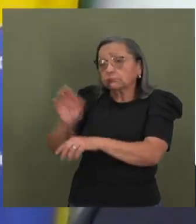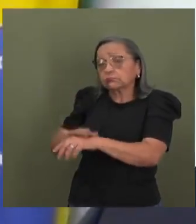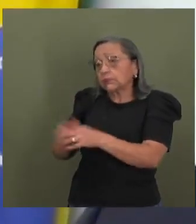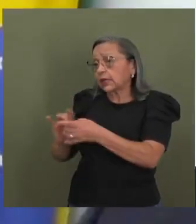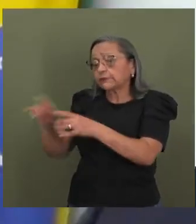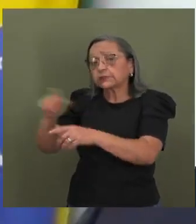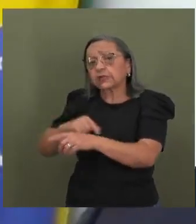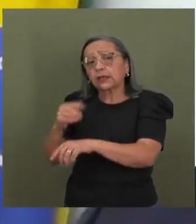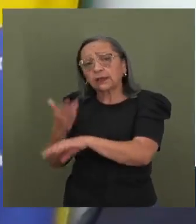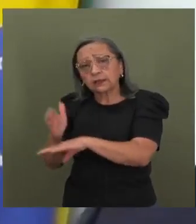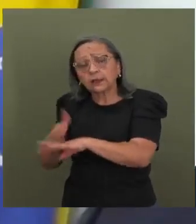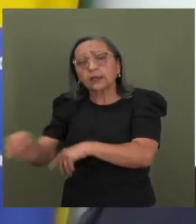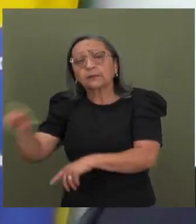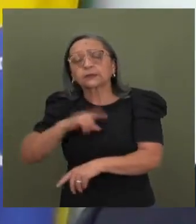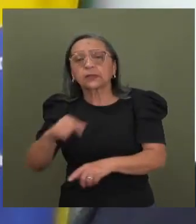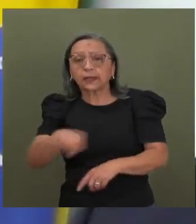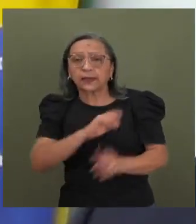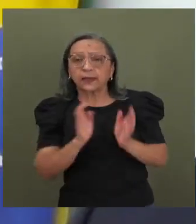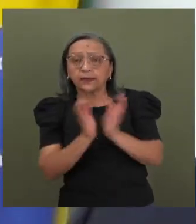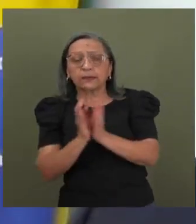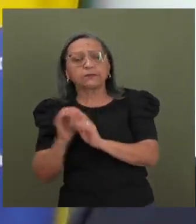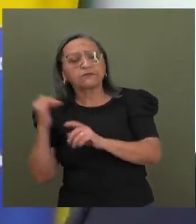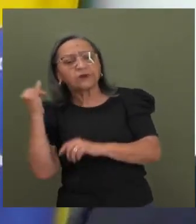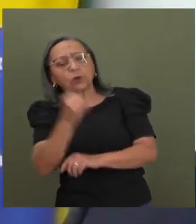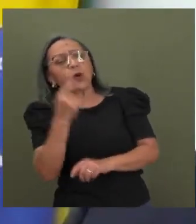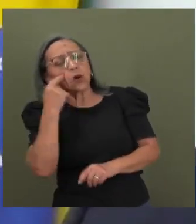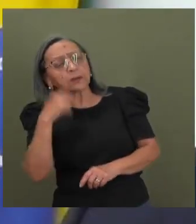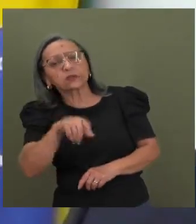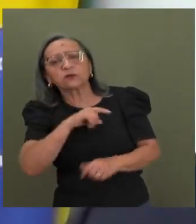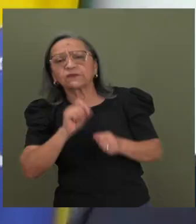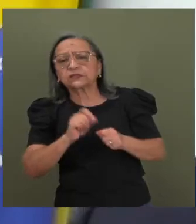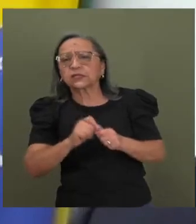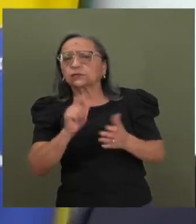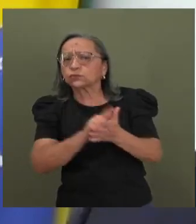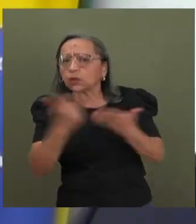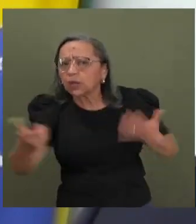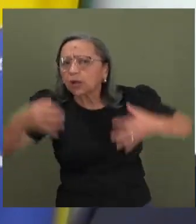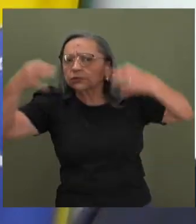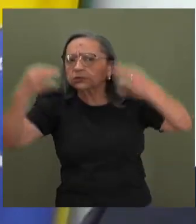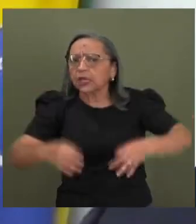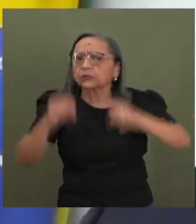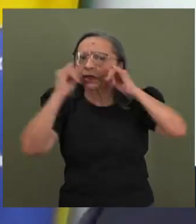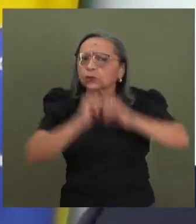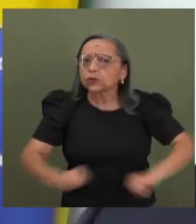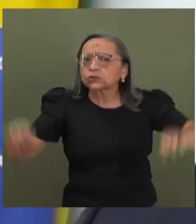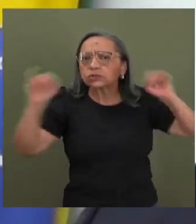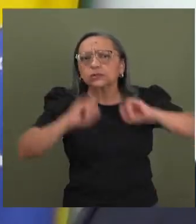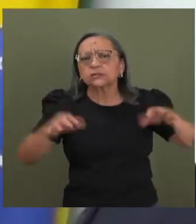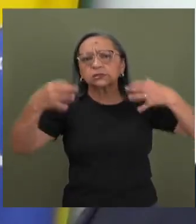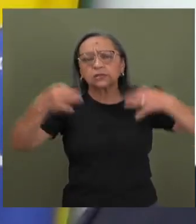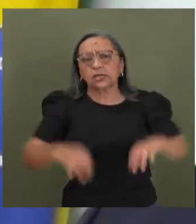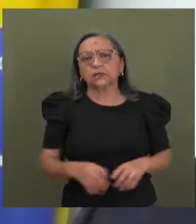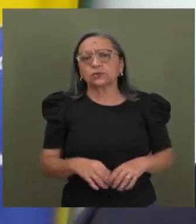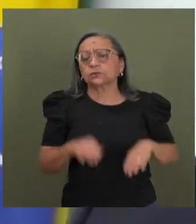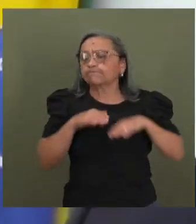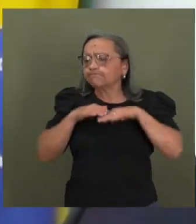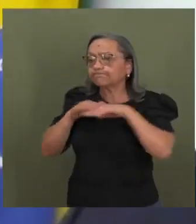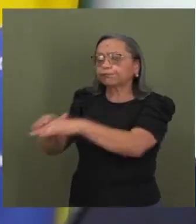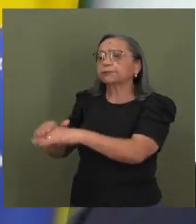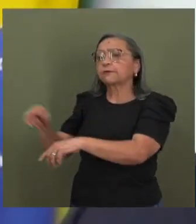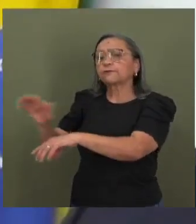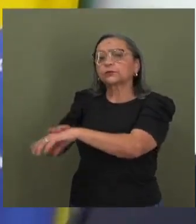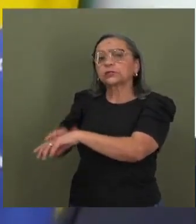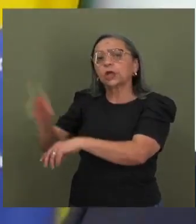sendo dito para ele, pela equipe, olha, mas eles estão fazendo o jornalismo correto, são notícias. E foi dito, use